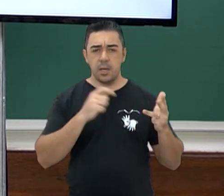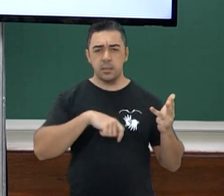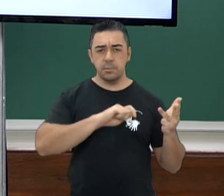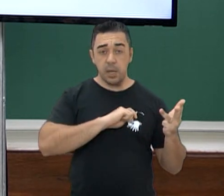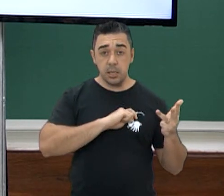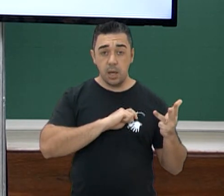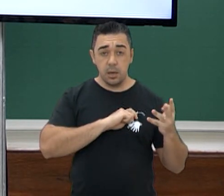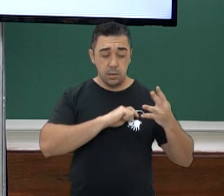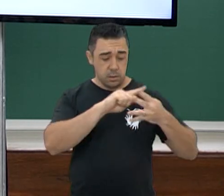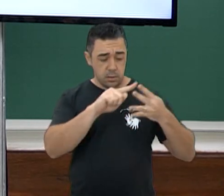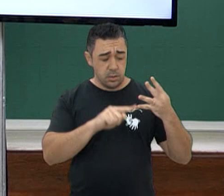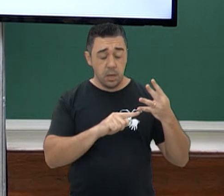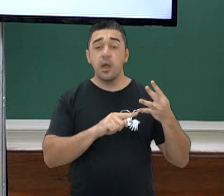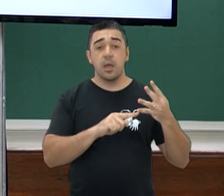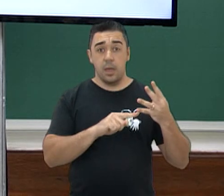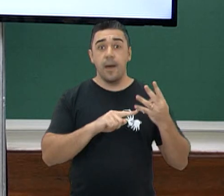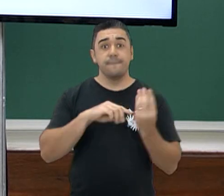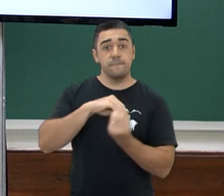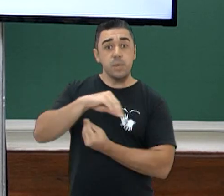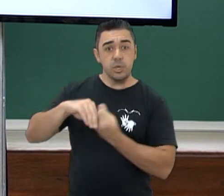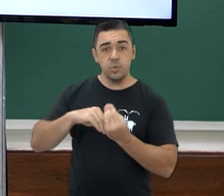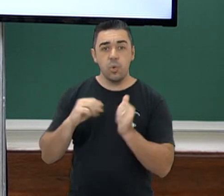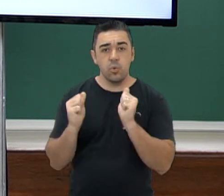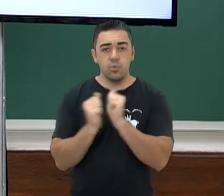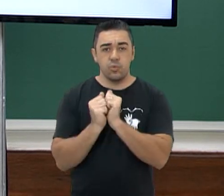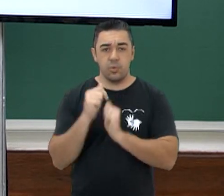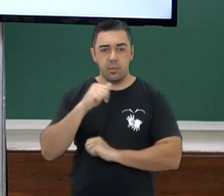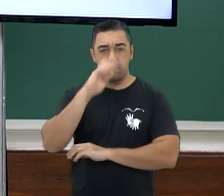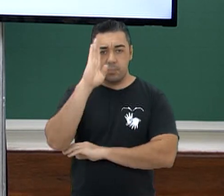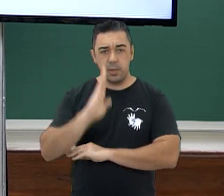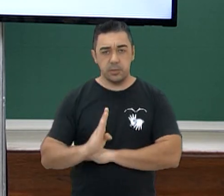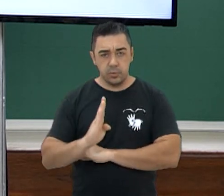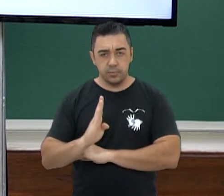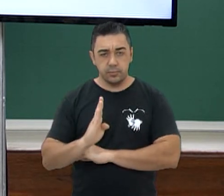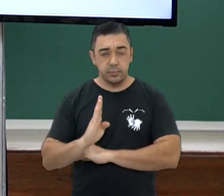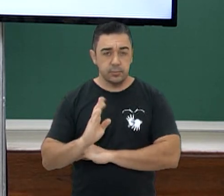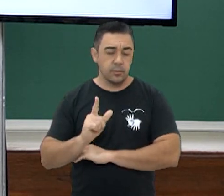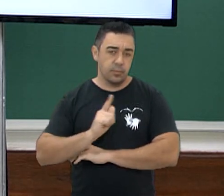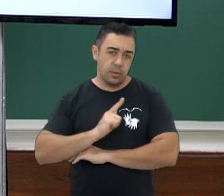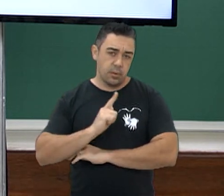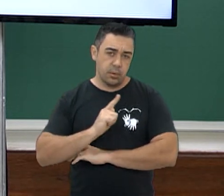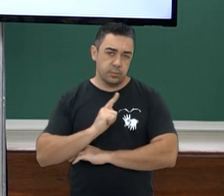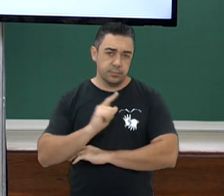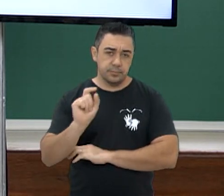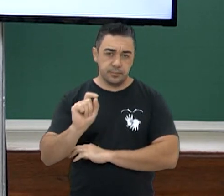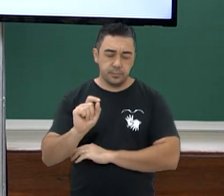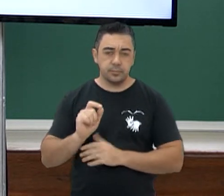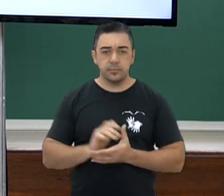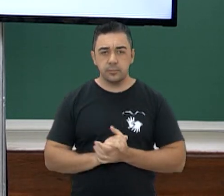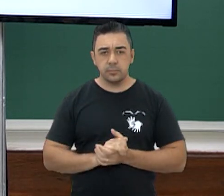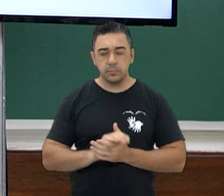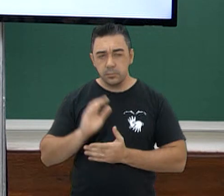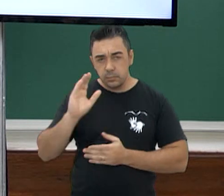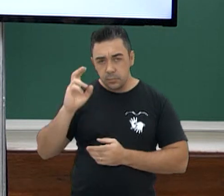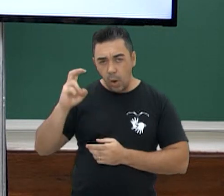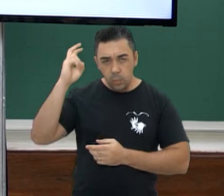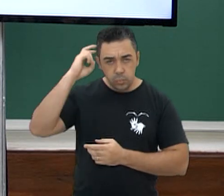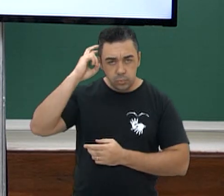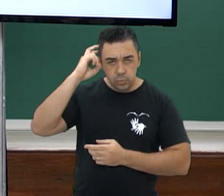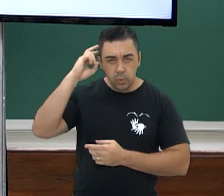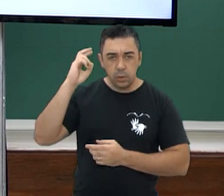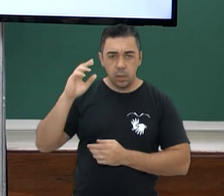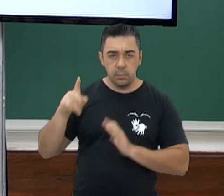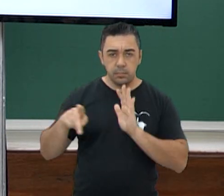espanhol, misturaram tudo e juntou com o brasileiro, que vai pegar a cultura popular e a